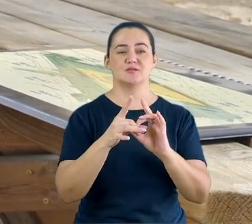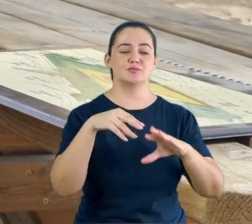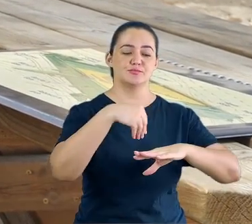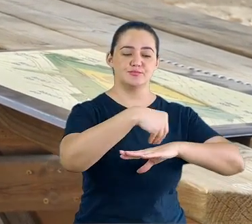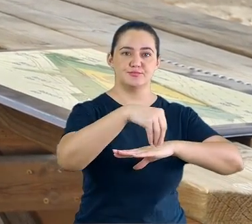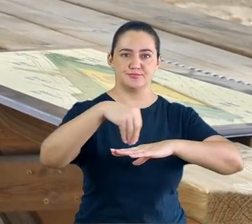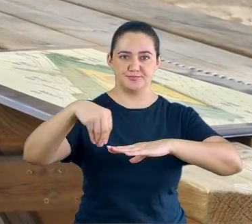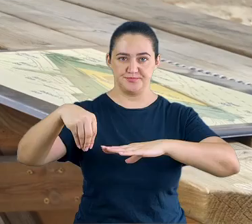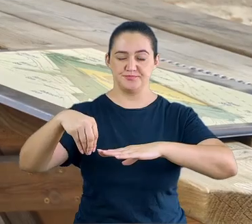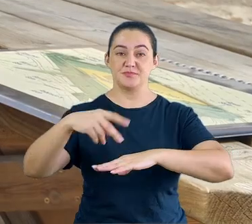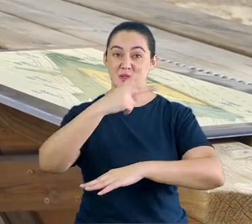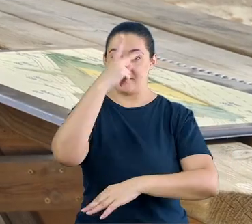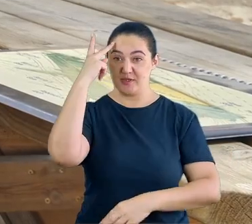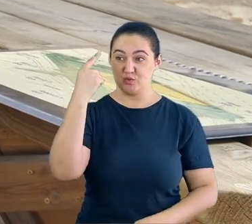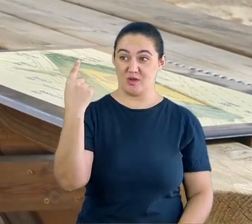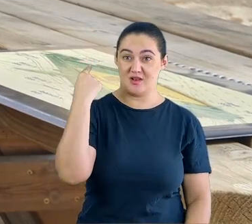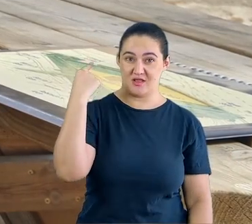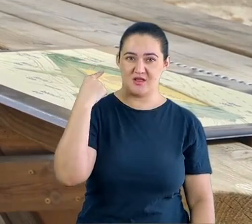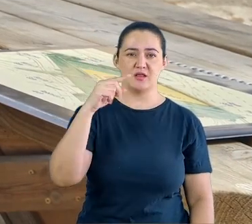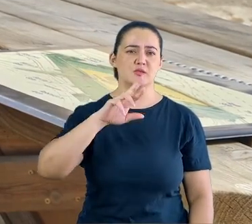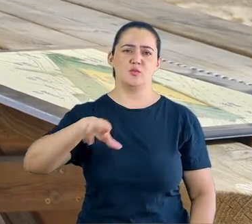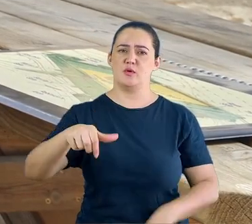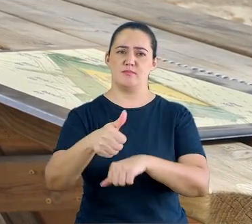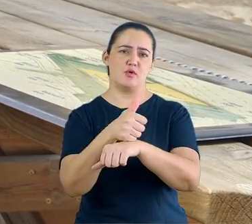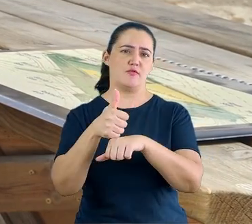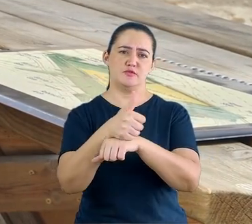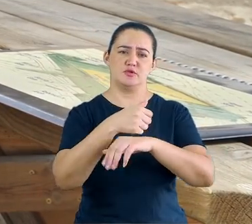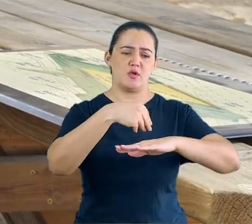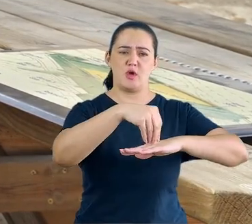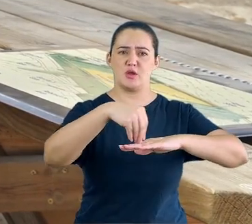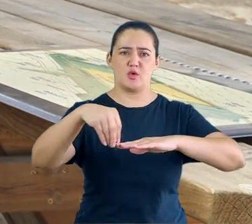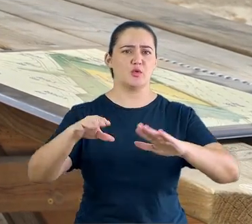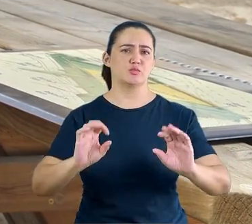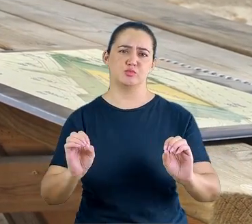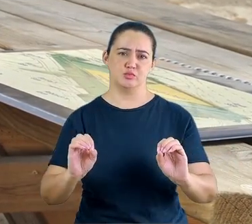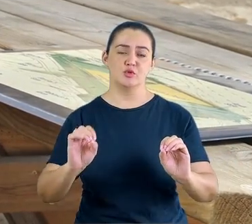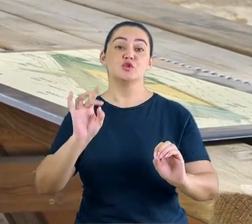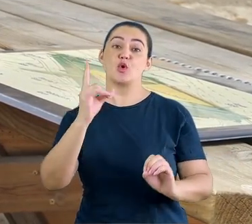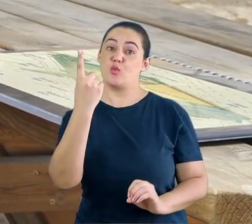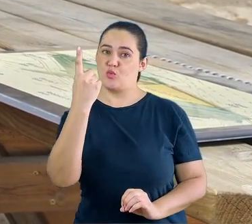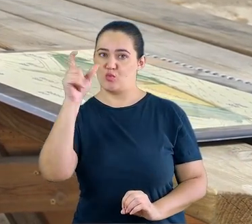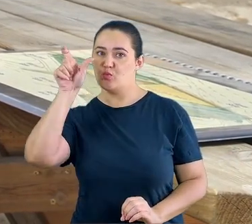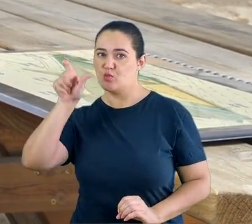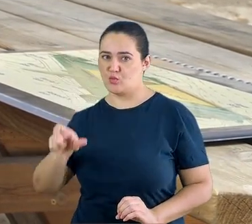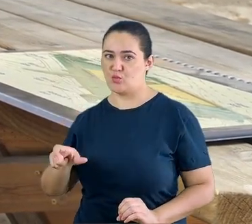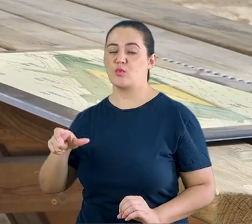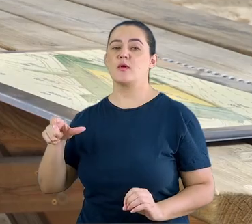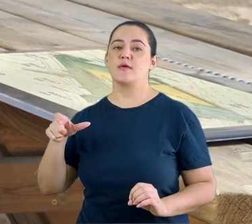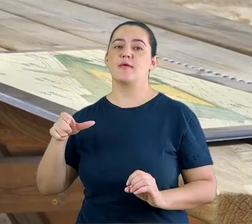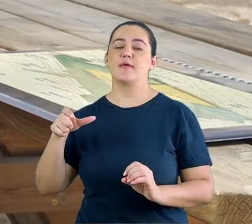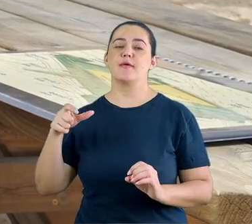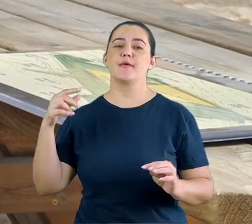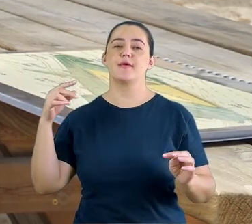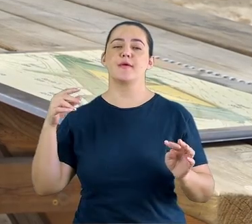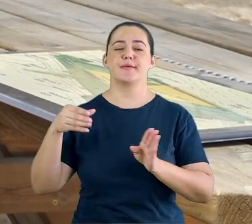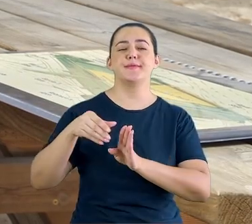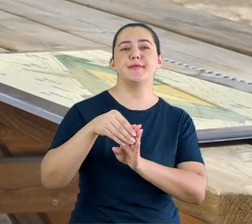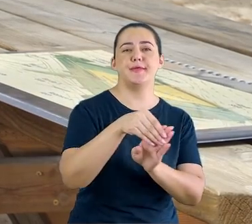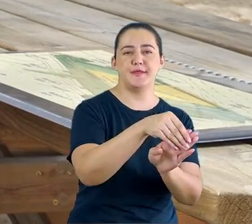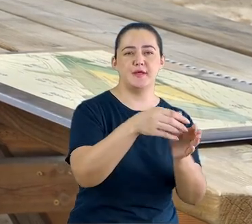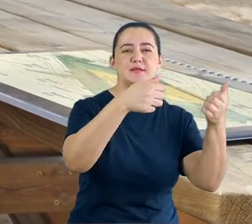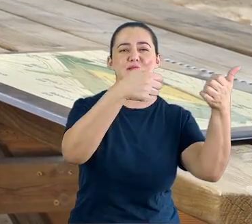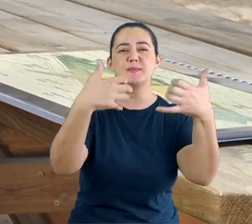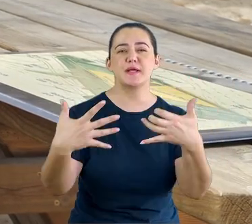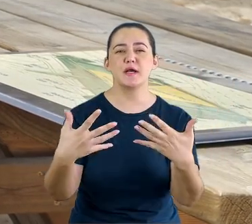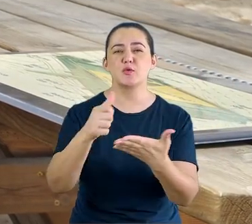relação direta com a arqueologia. Essas pessoas que estão trabalhando lá não são arqueólogos profissionais, exceto, é claro, o guia que está